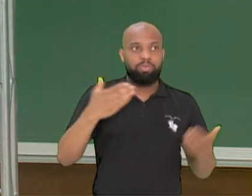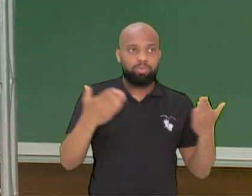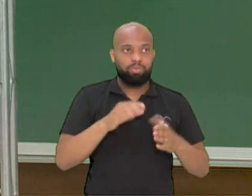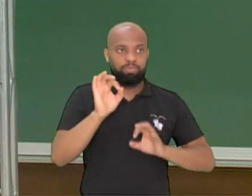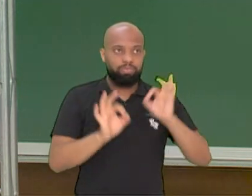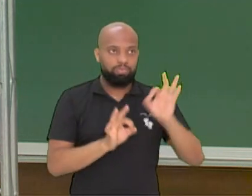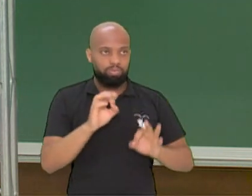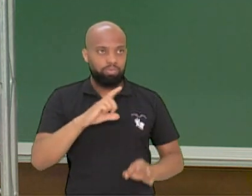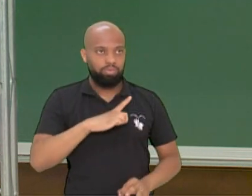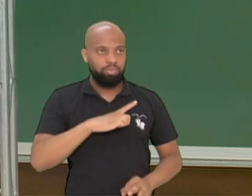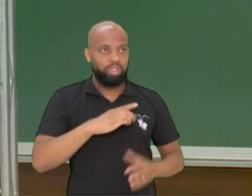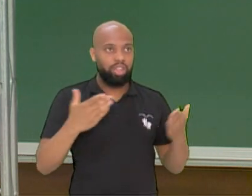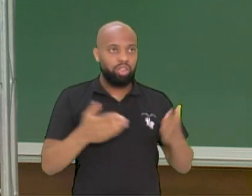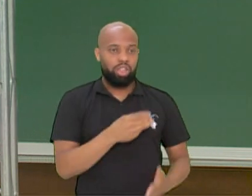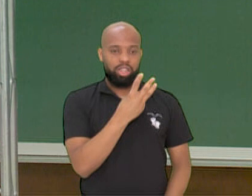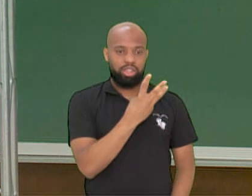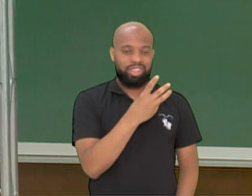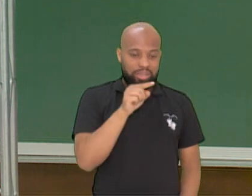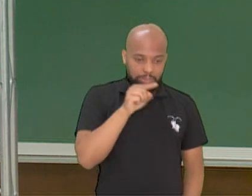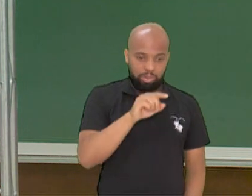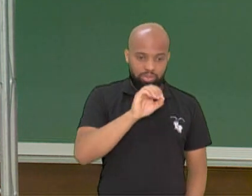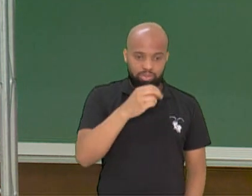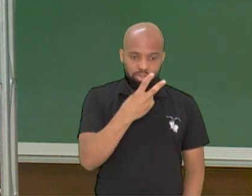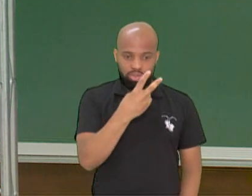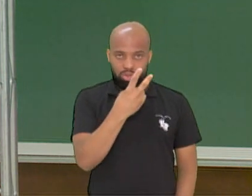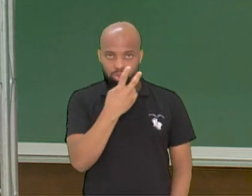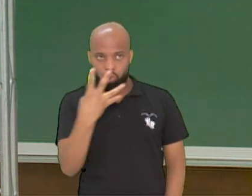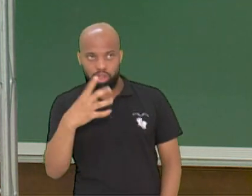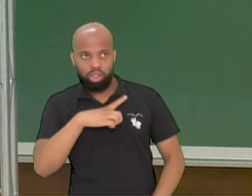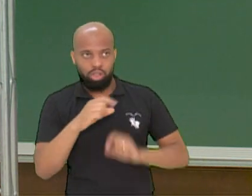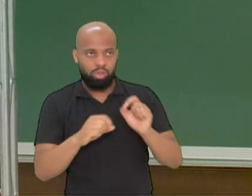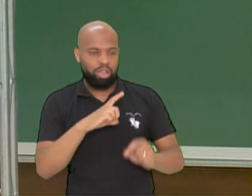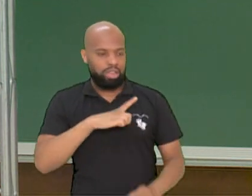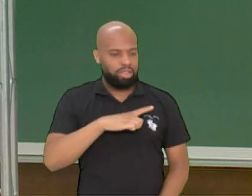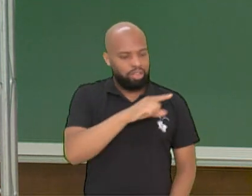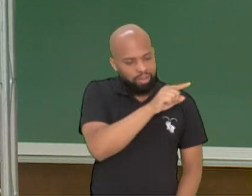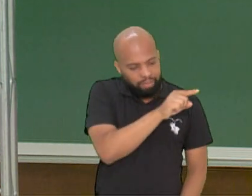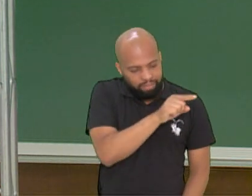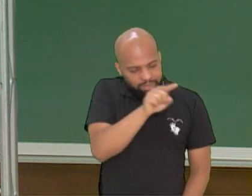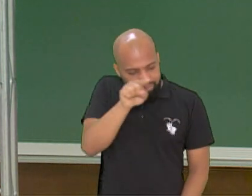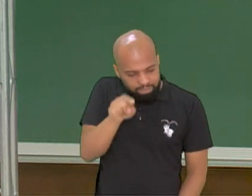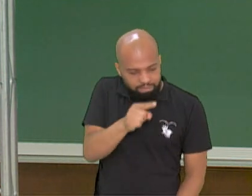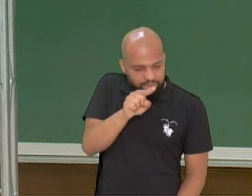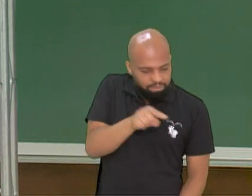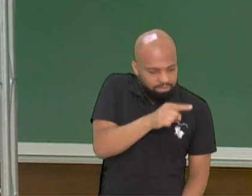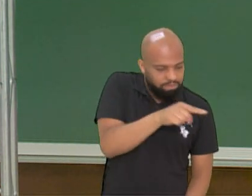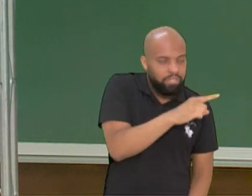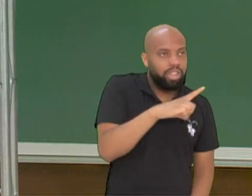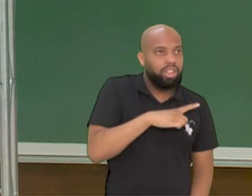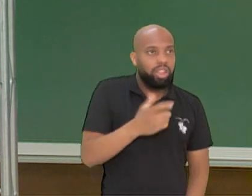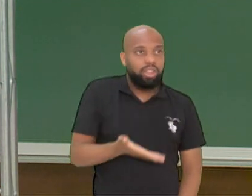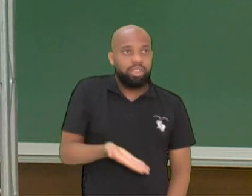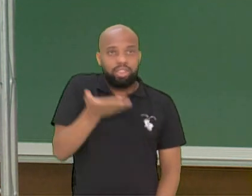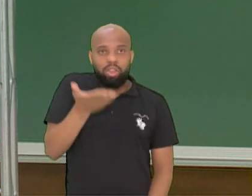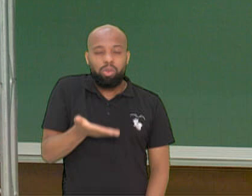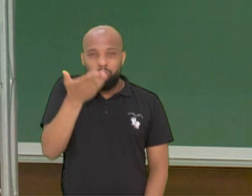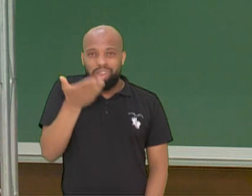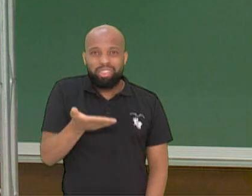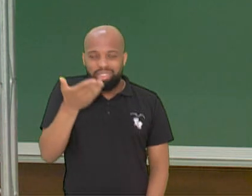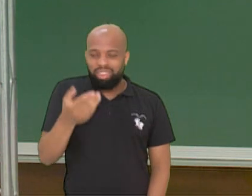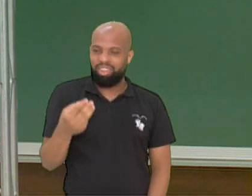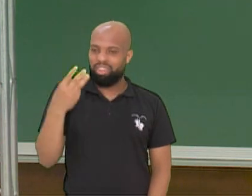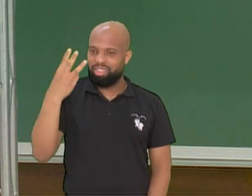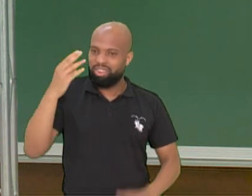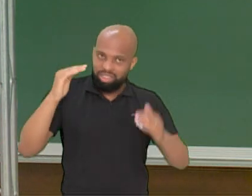aqui vai ficar, então, se é 3.024, vou pular com a vírgula 3 casas para a esquerda, então vou ter que aumentar 3 casas